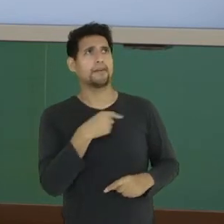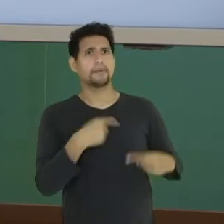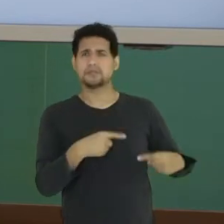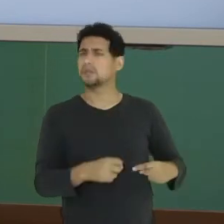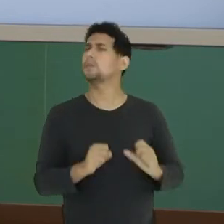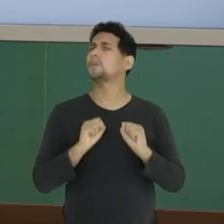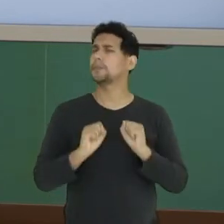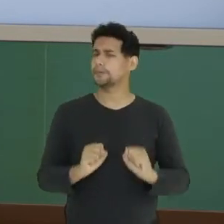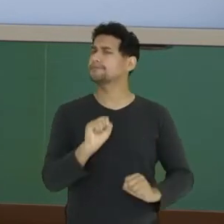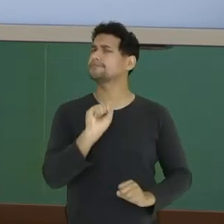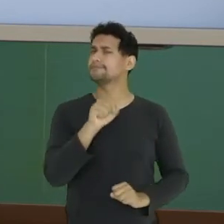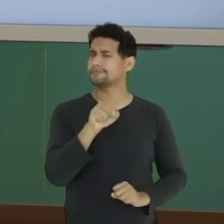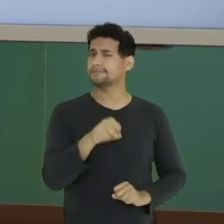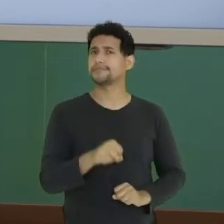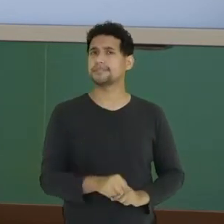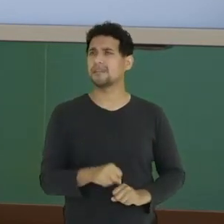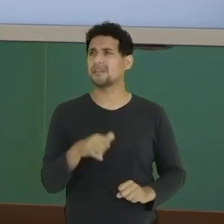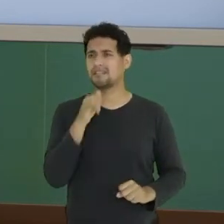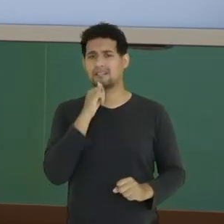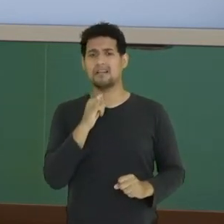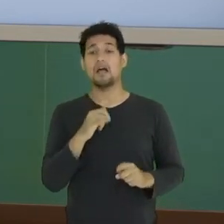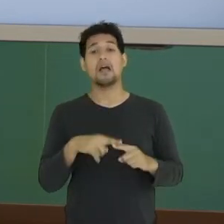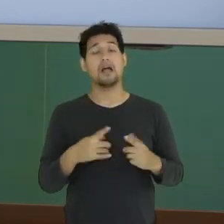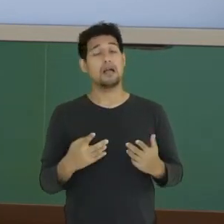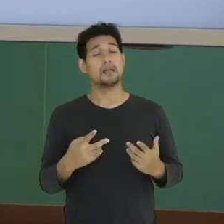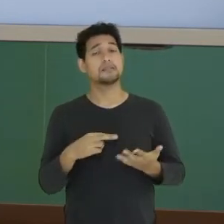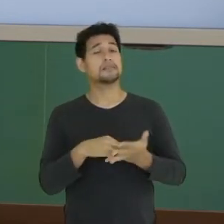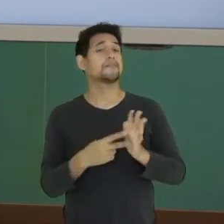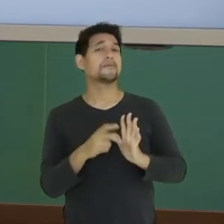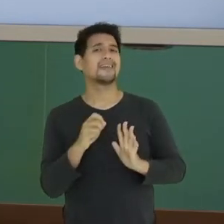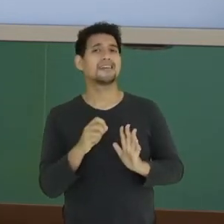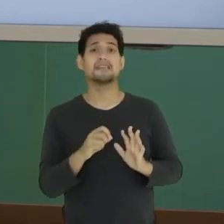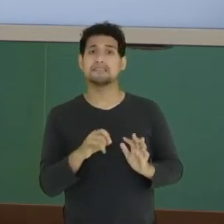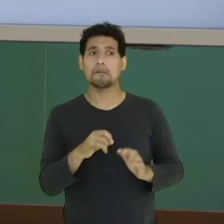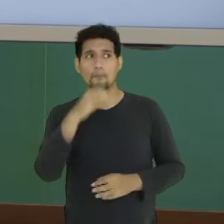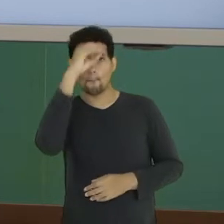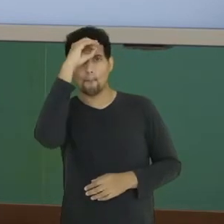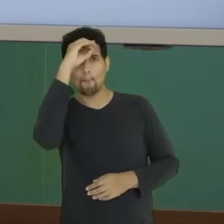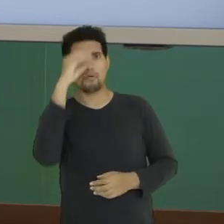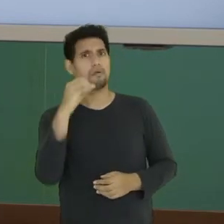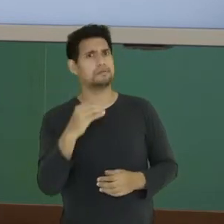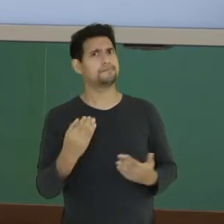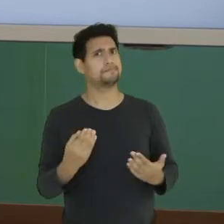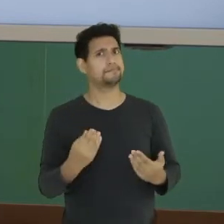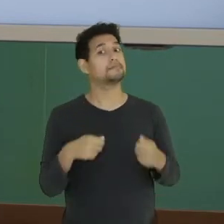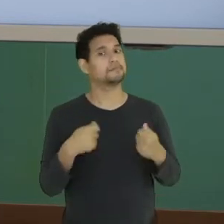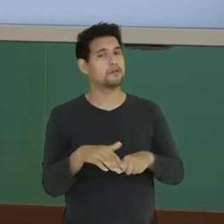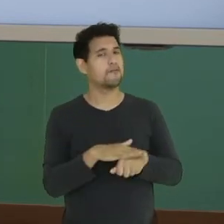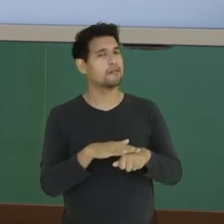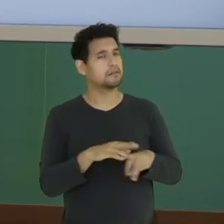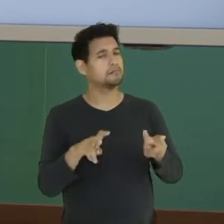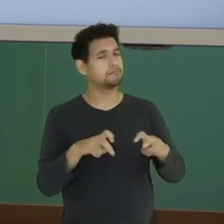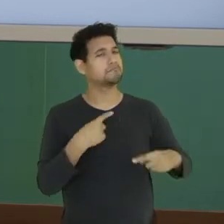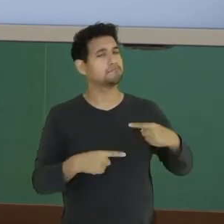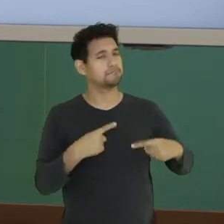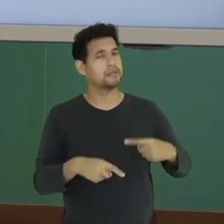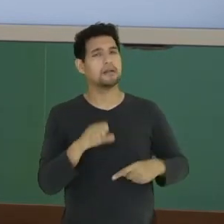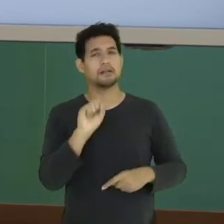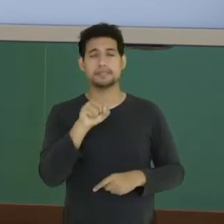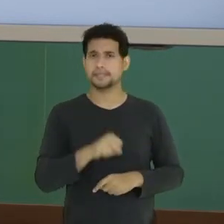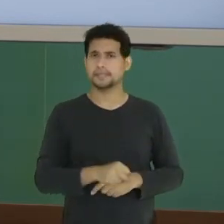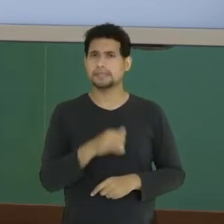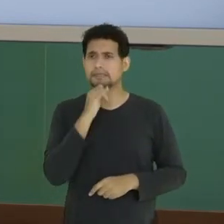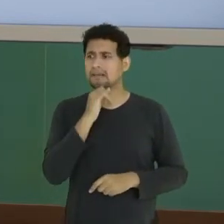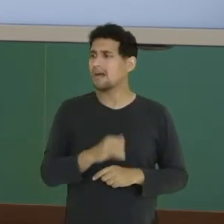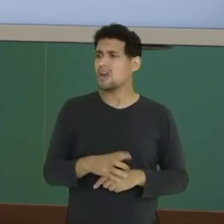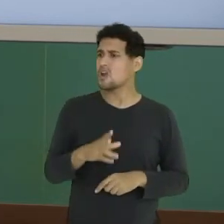como apolítico. Isso, na verdade, é até uma ignorância, um analfabetismo político de achar que